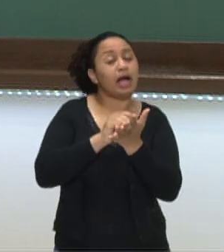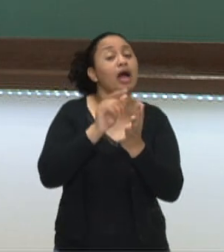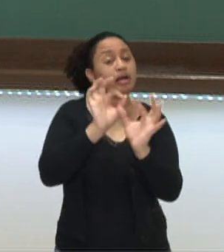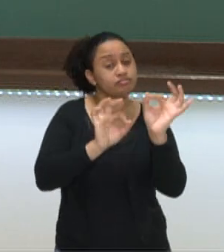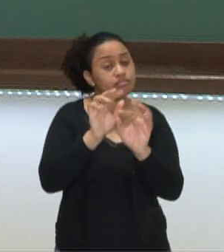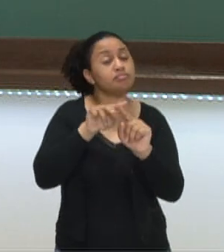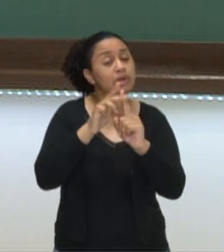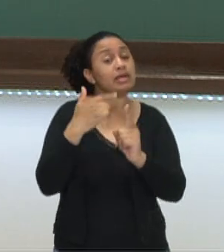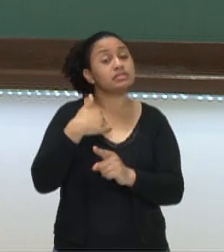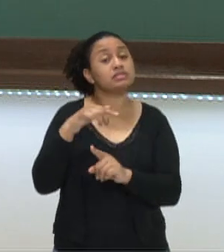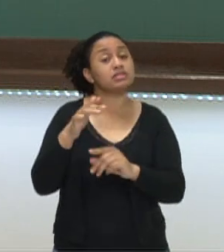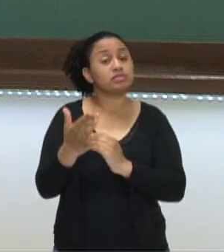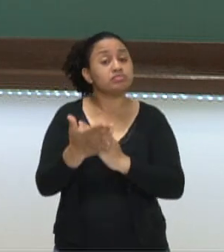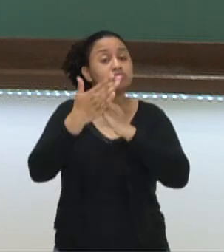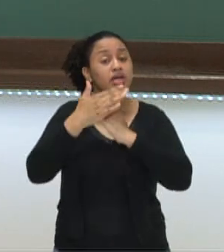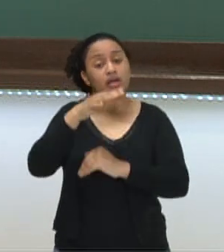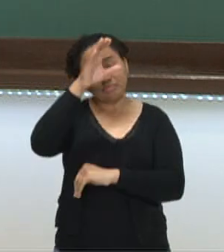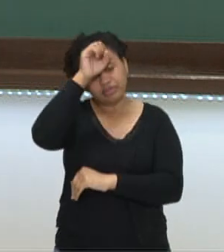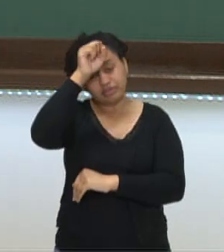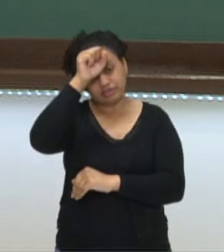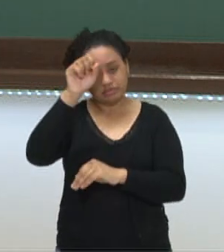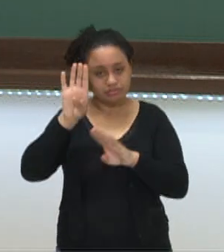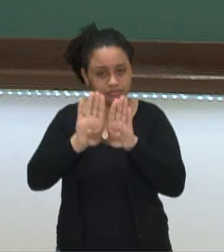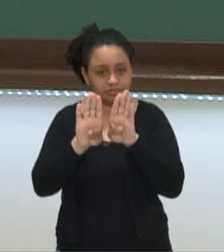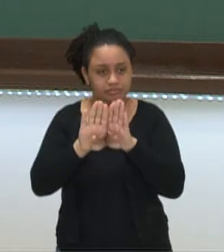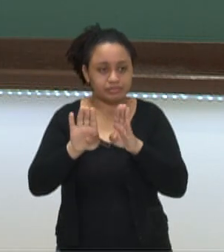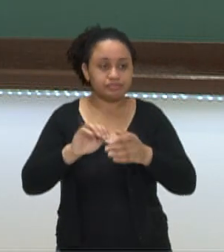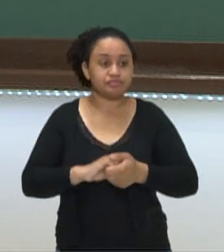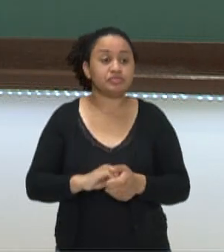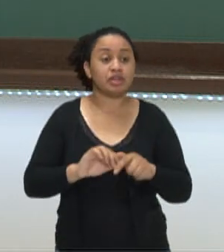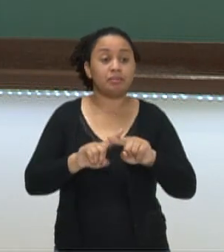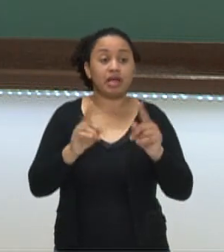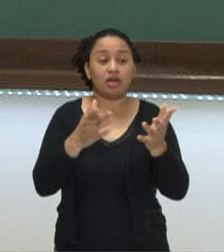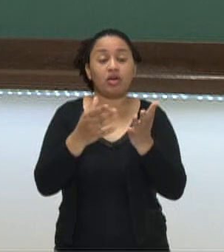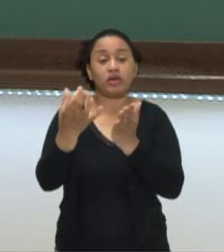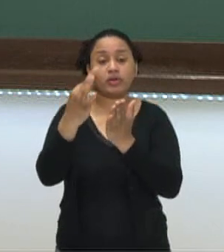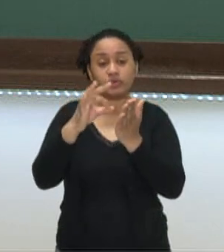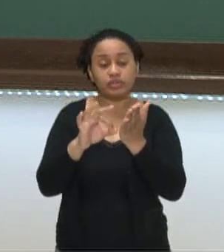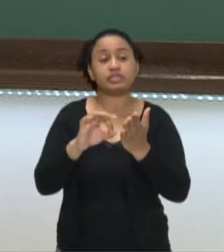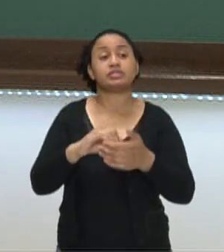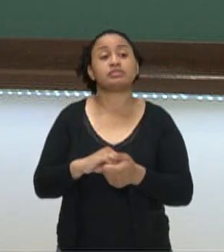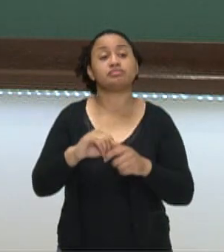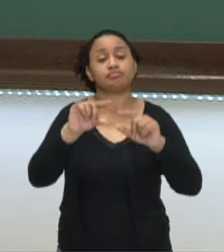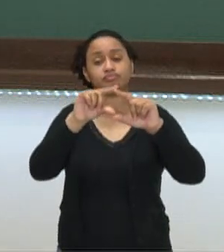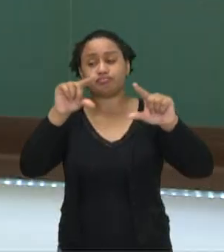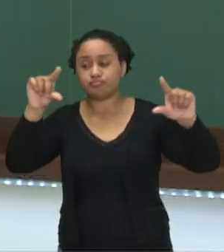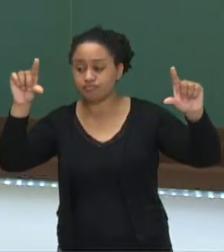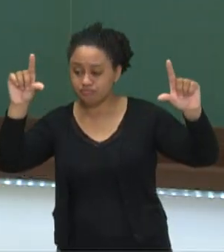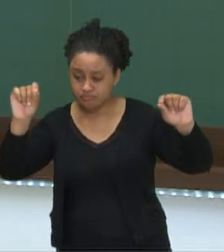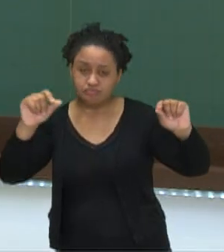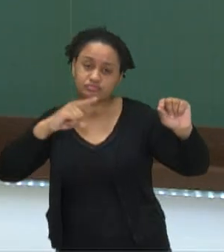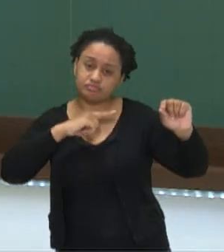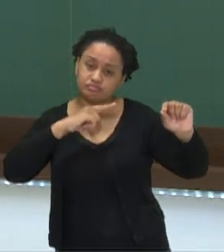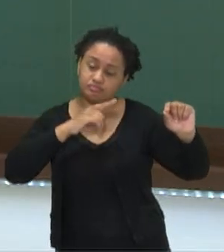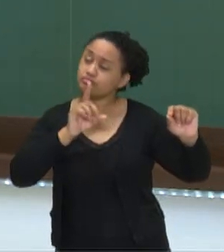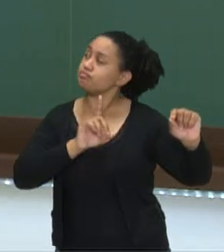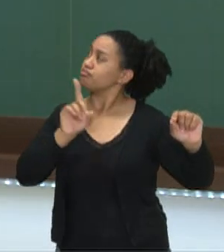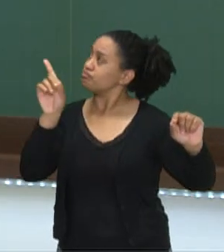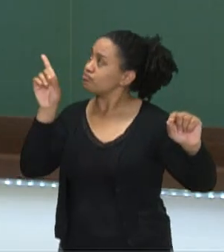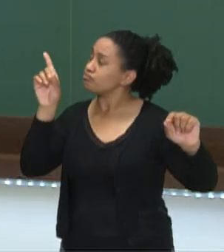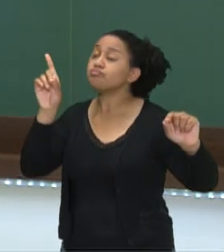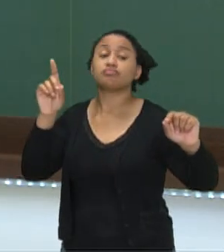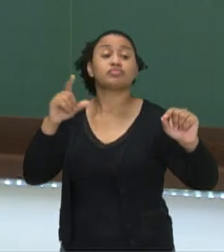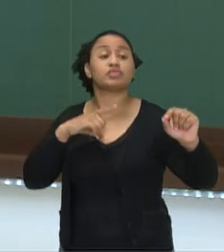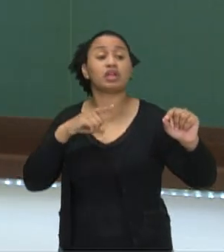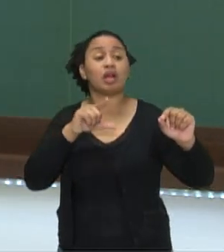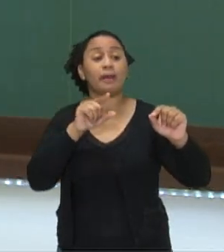gente aprender, tá? Então, voltando aqui, né, para a nossa correção. Então, entre essas fórmulas aqui,